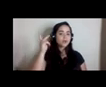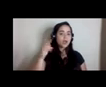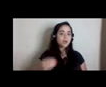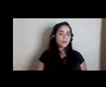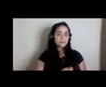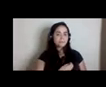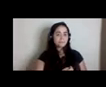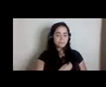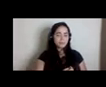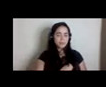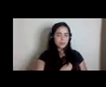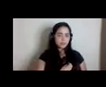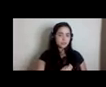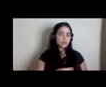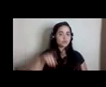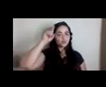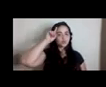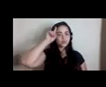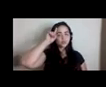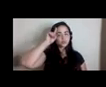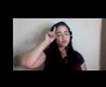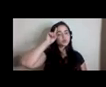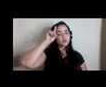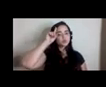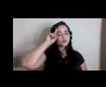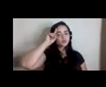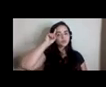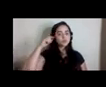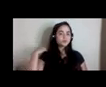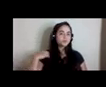na nossa rotina, no nosso cotidiano?